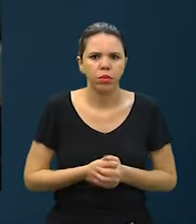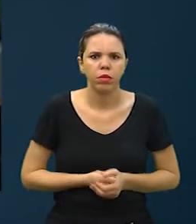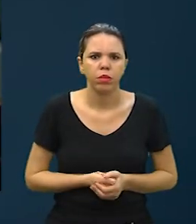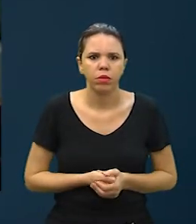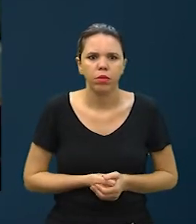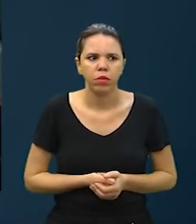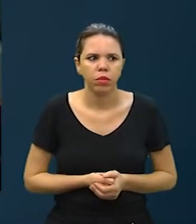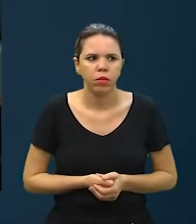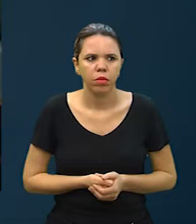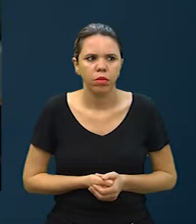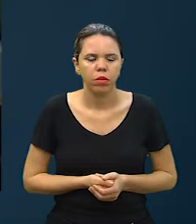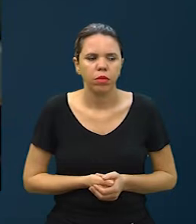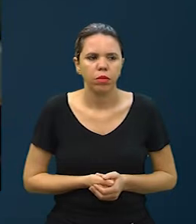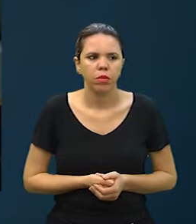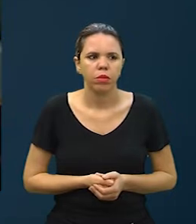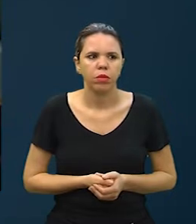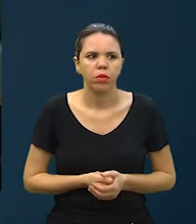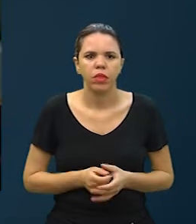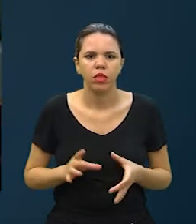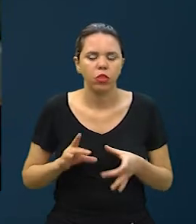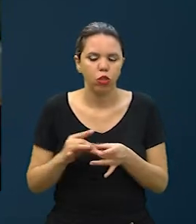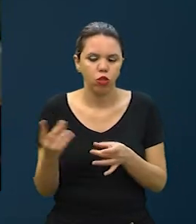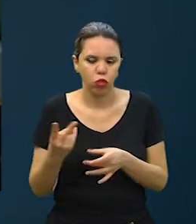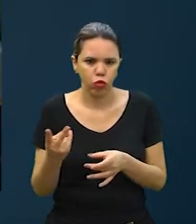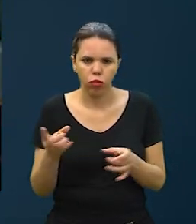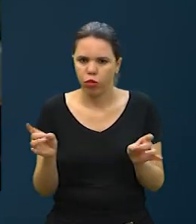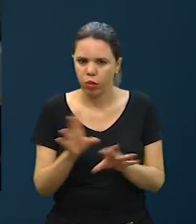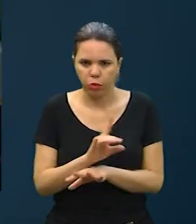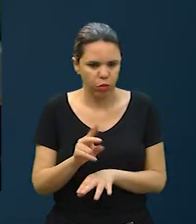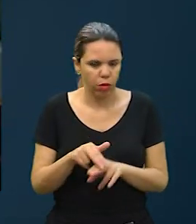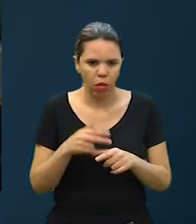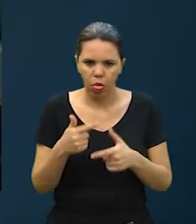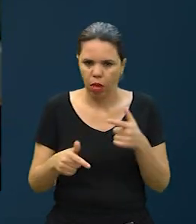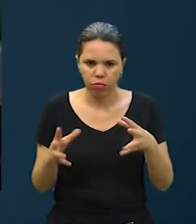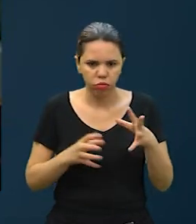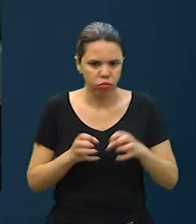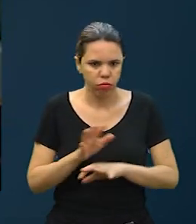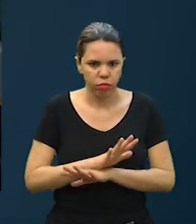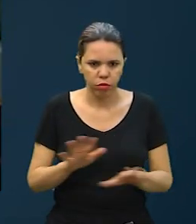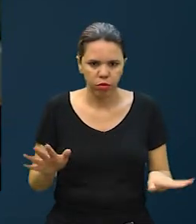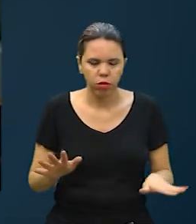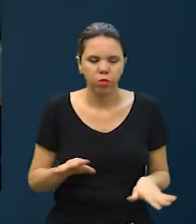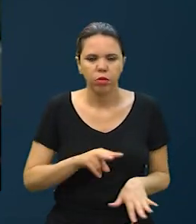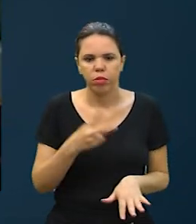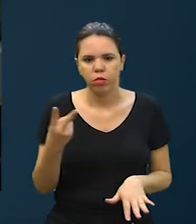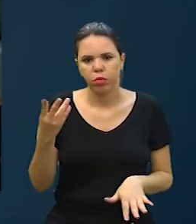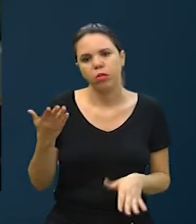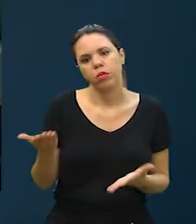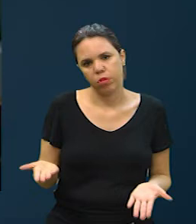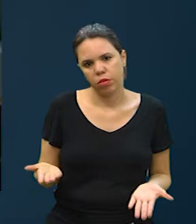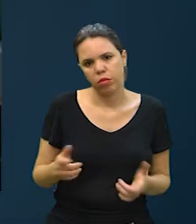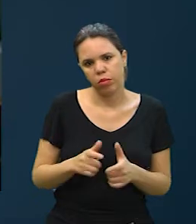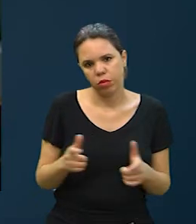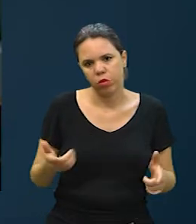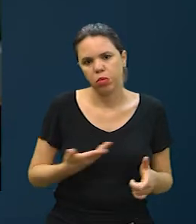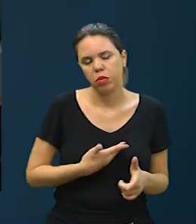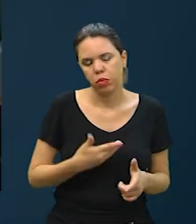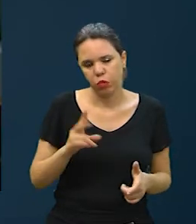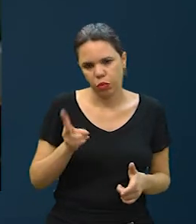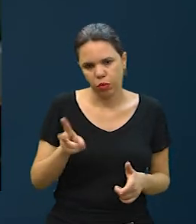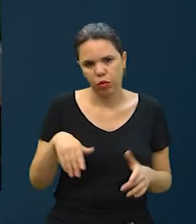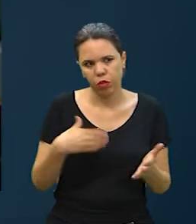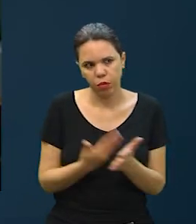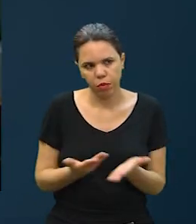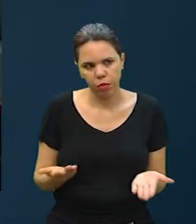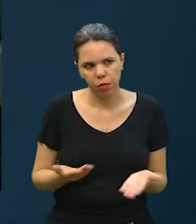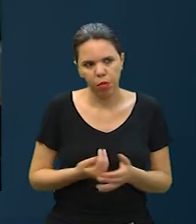né? Nossa sociedade não terminou porque a gente teve algum atrito, algum problema. Muito pelo contrário, a gente somos